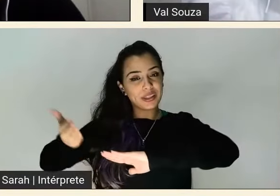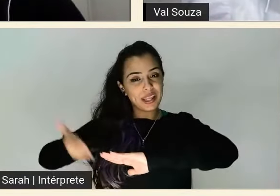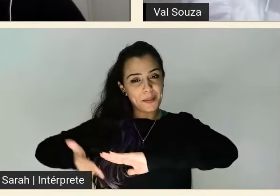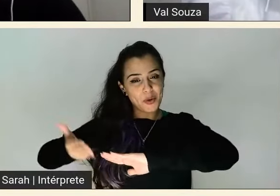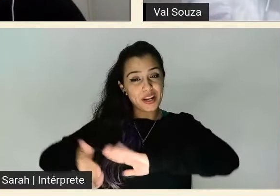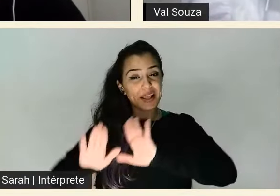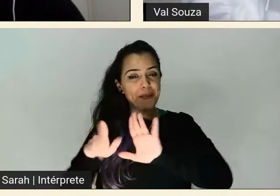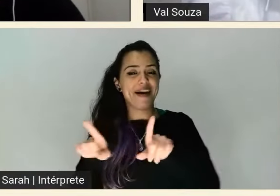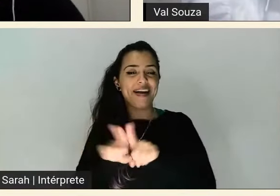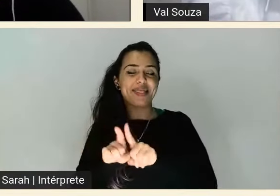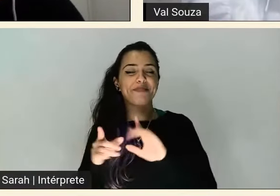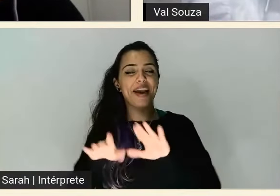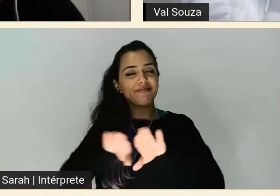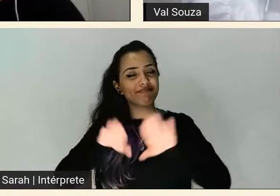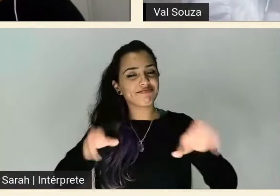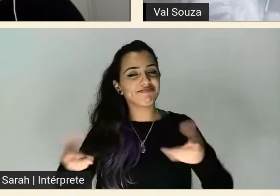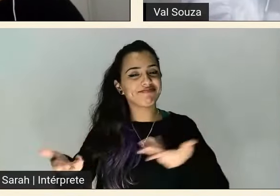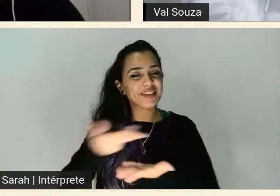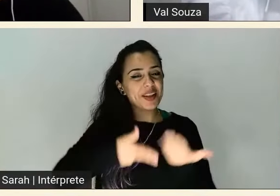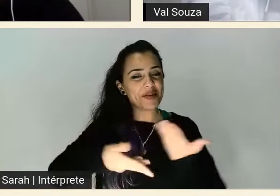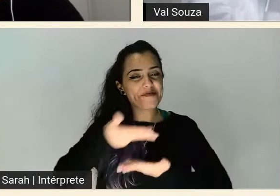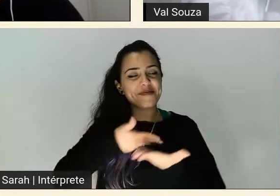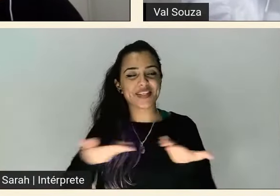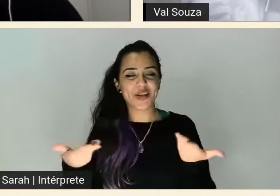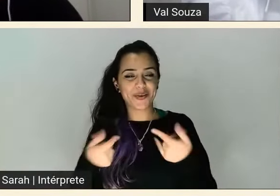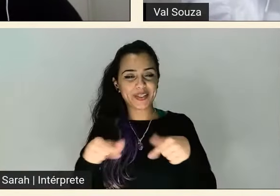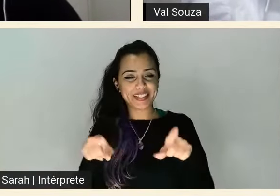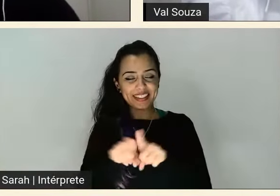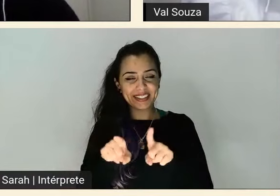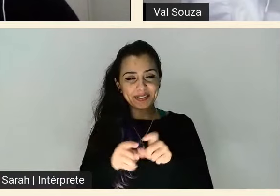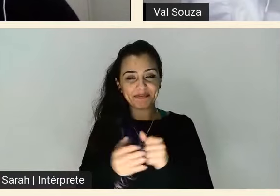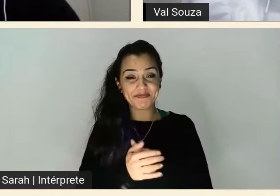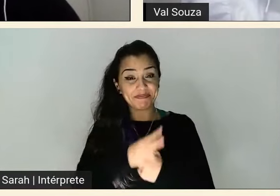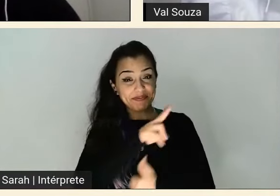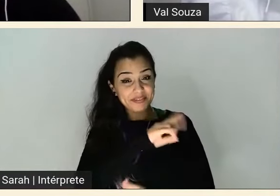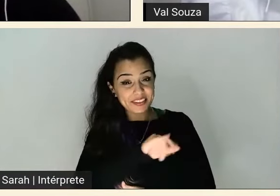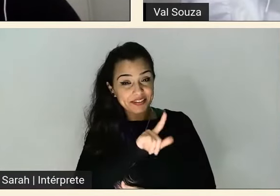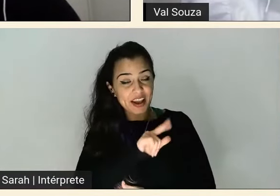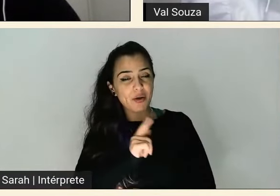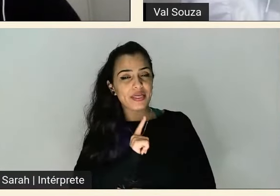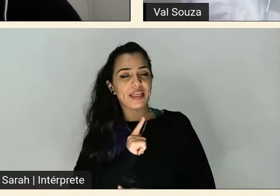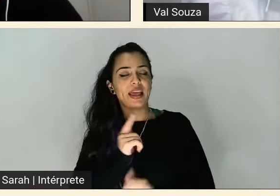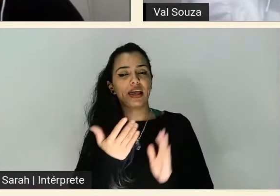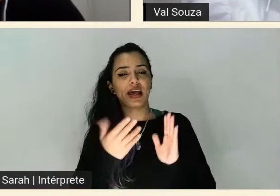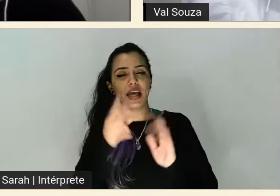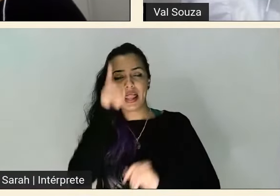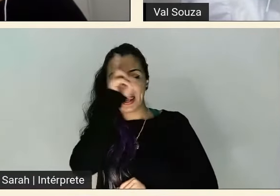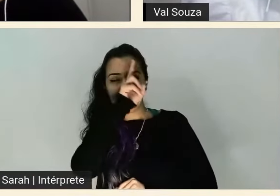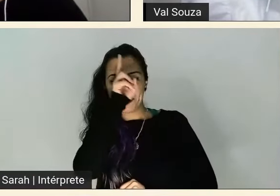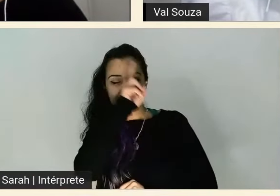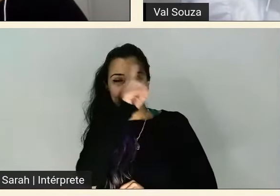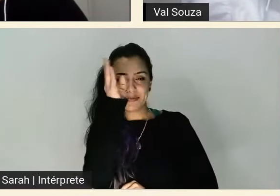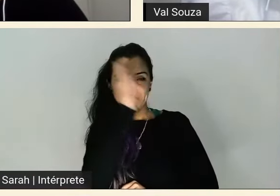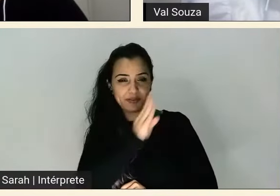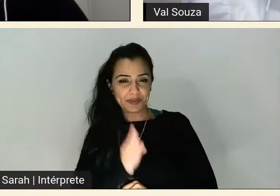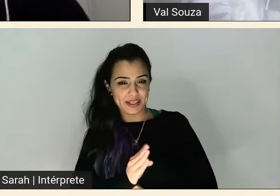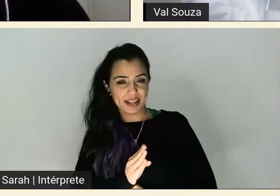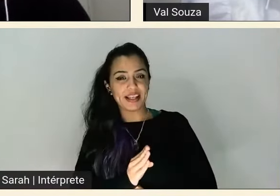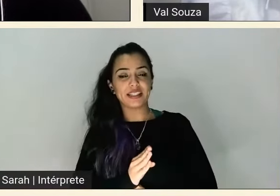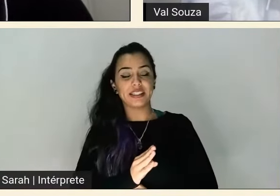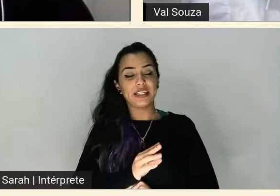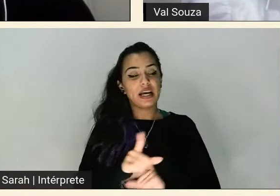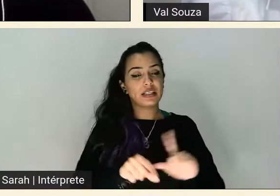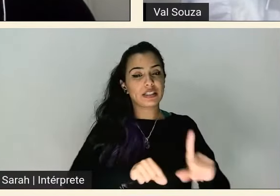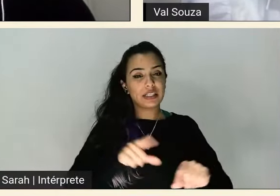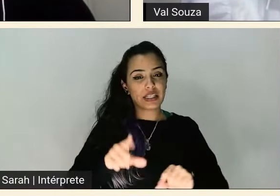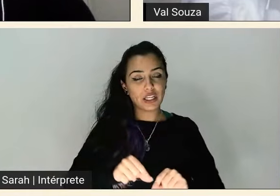conosco. Val trouxe para a gente hoje Lembrança Brasileira, uma seleção pitoresca de imagens. Quero te